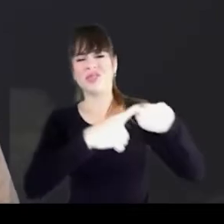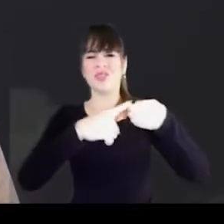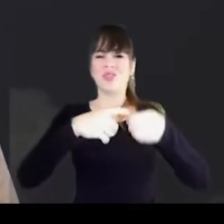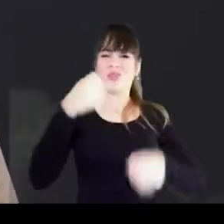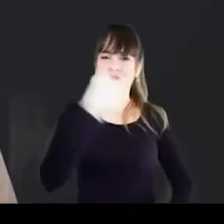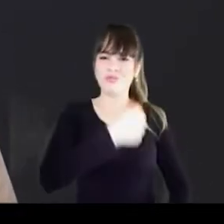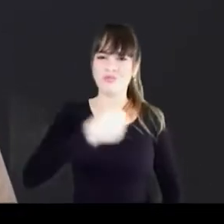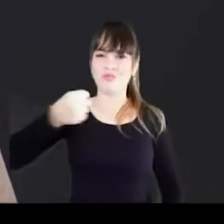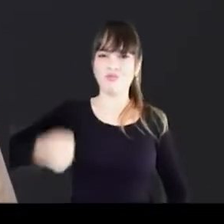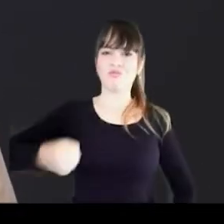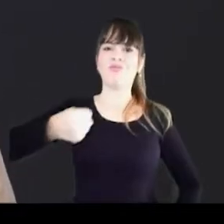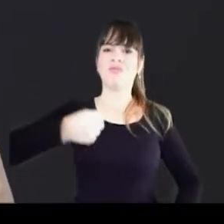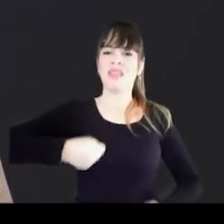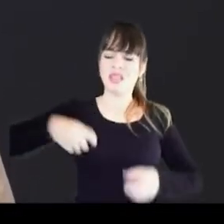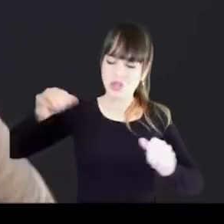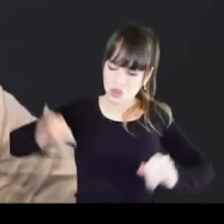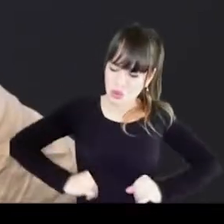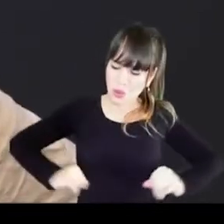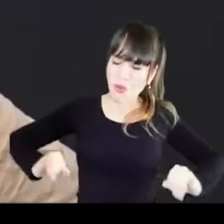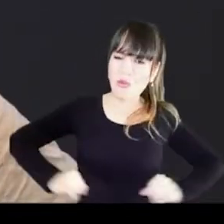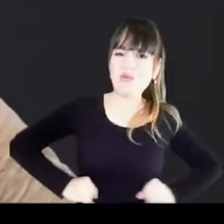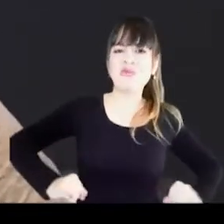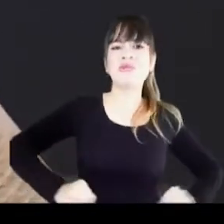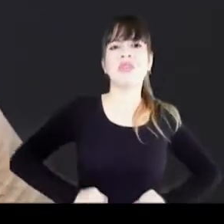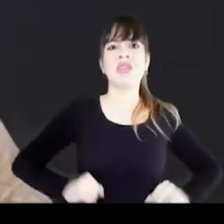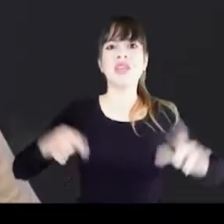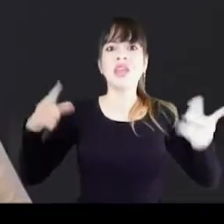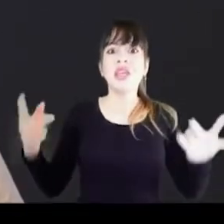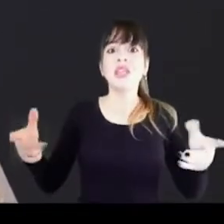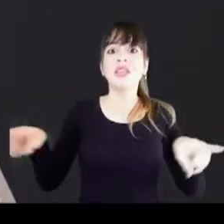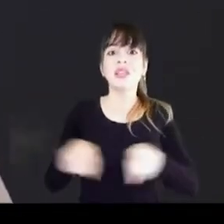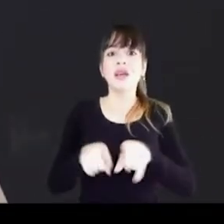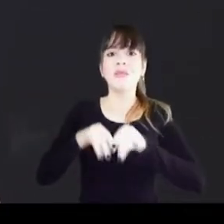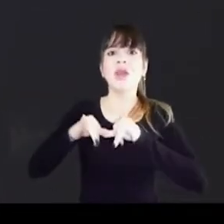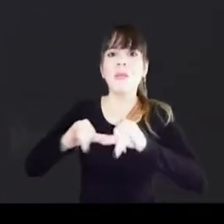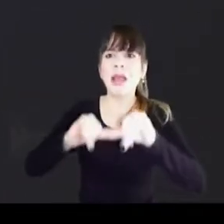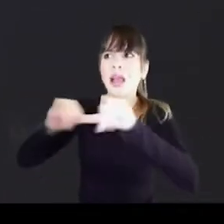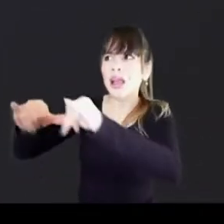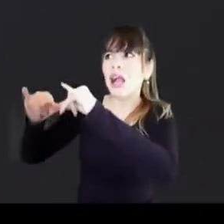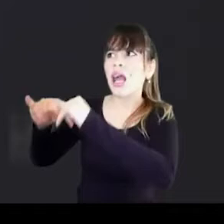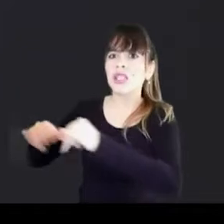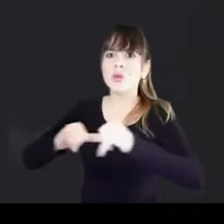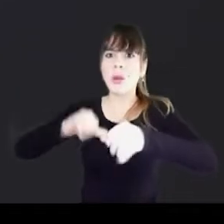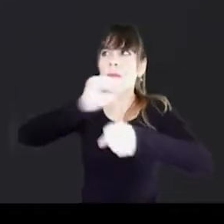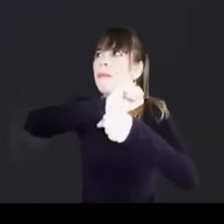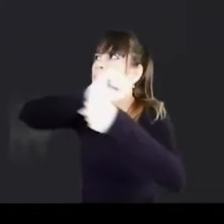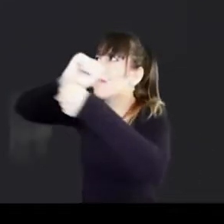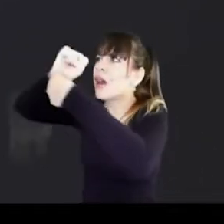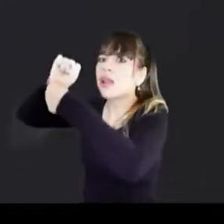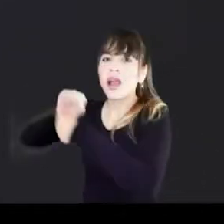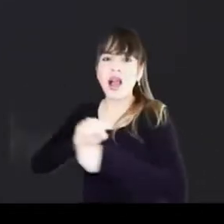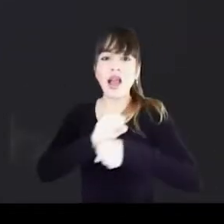camponeses sofriam necessidades extremas e o comércio do país estava paralisado,